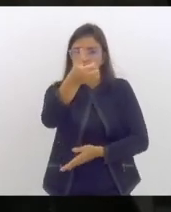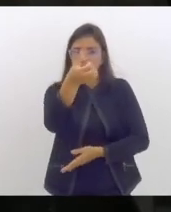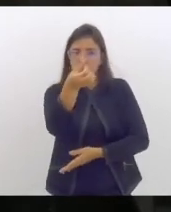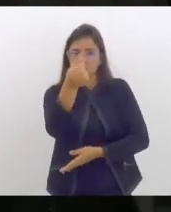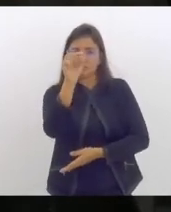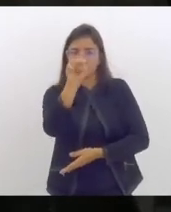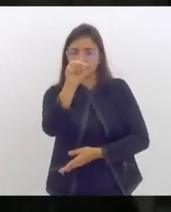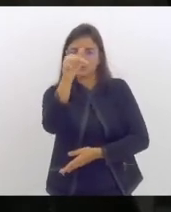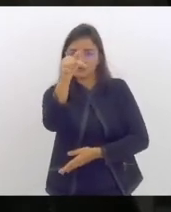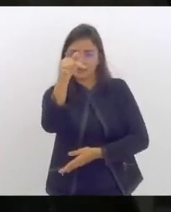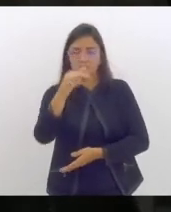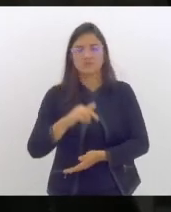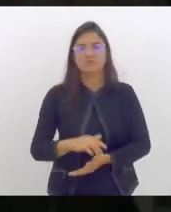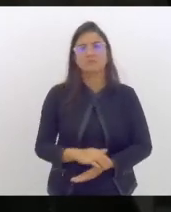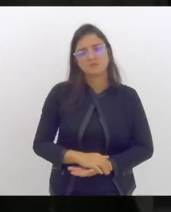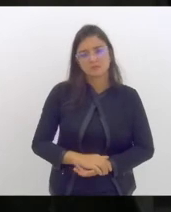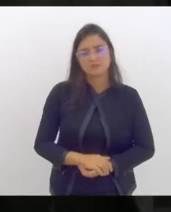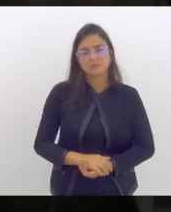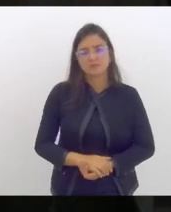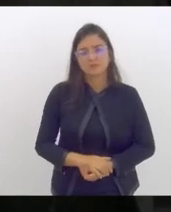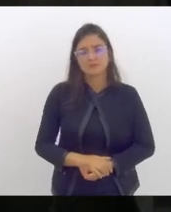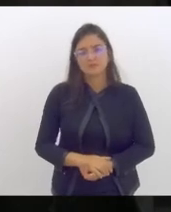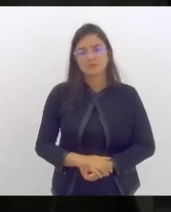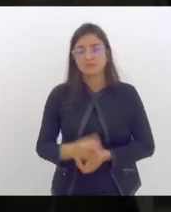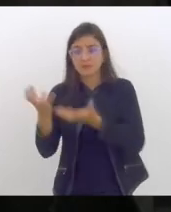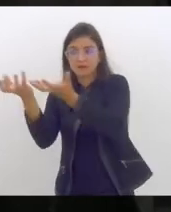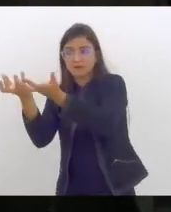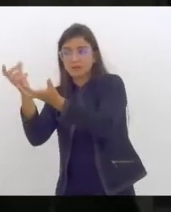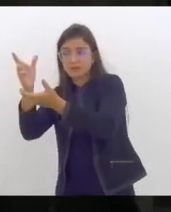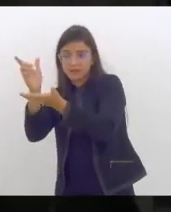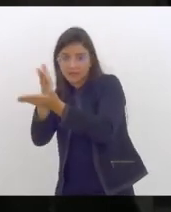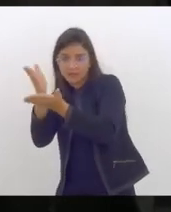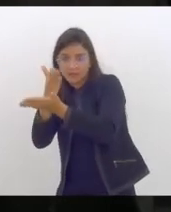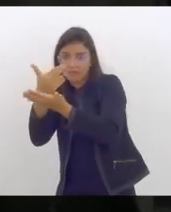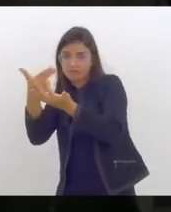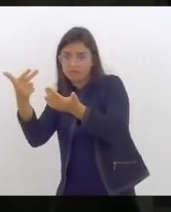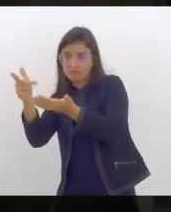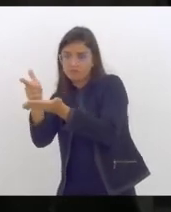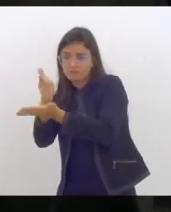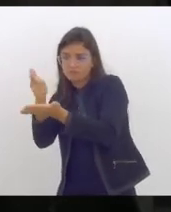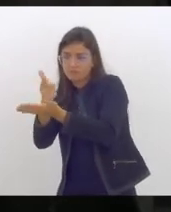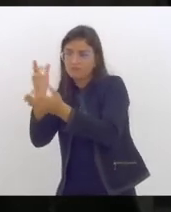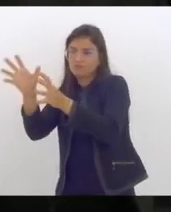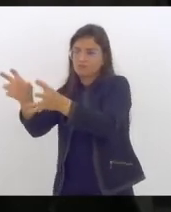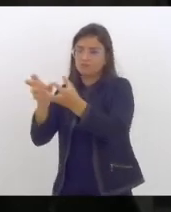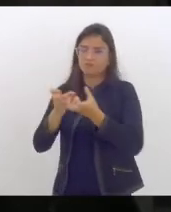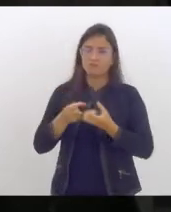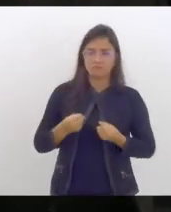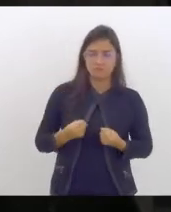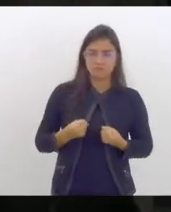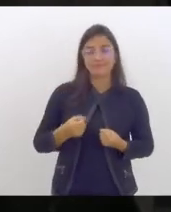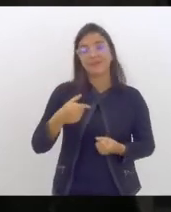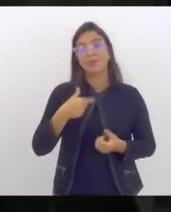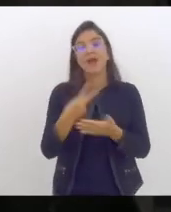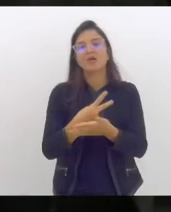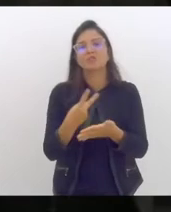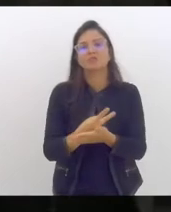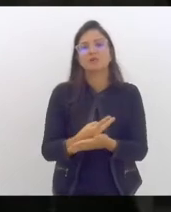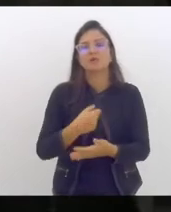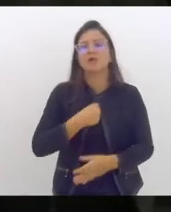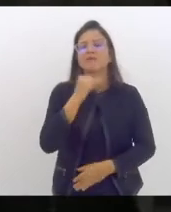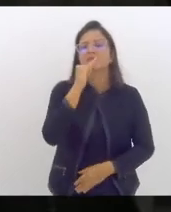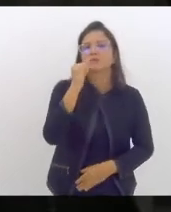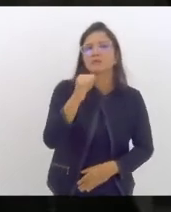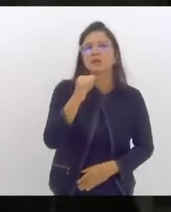16,7. Da aquisição de livros, e por aí eu cometi o erro, eu disse a Vossa